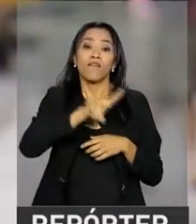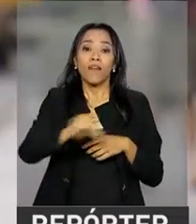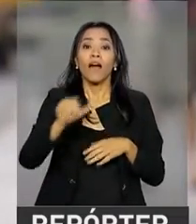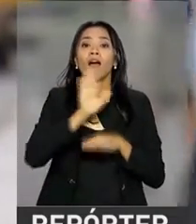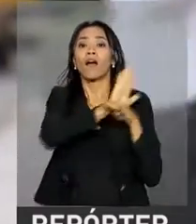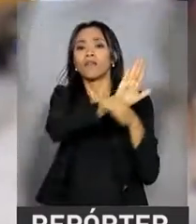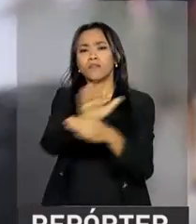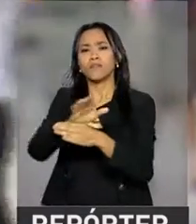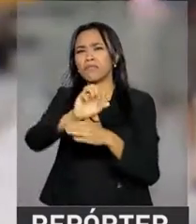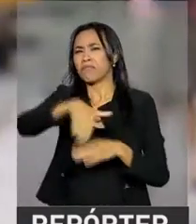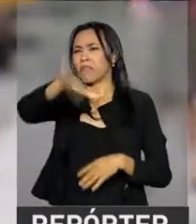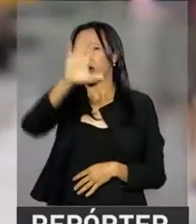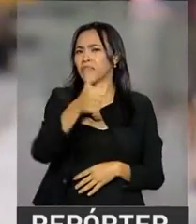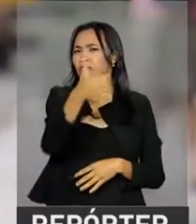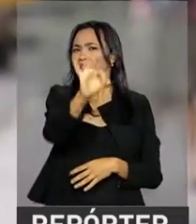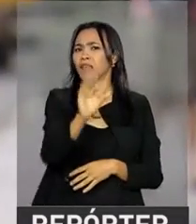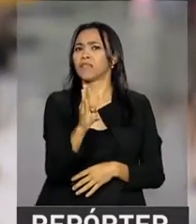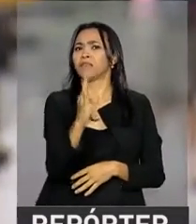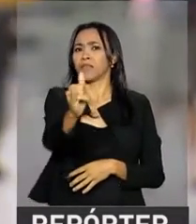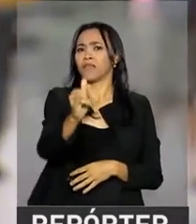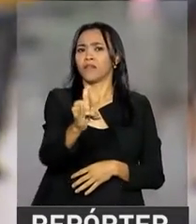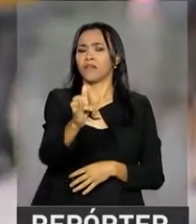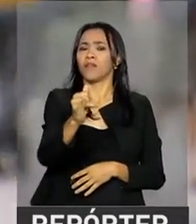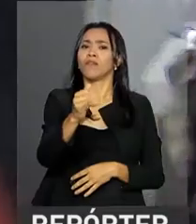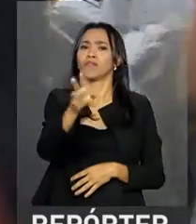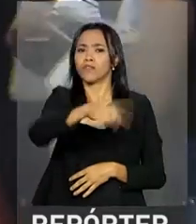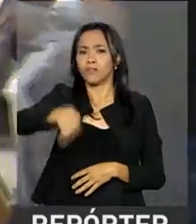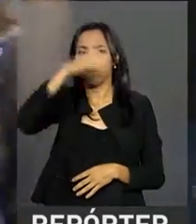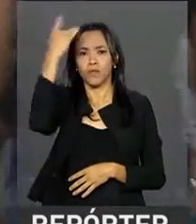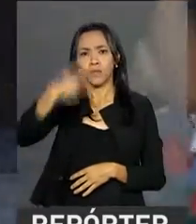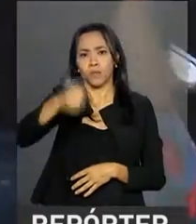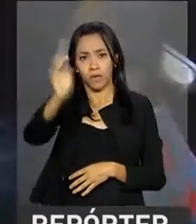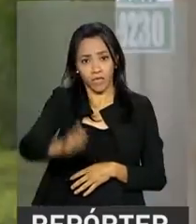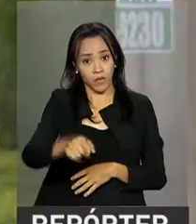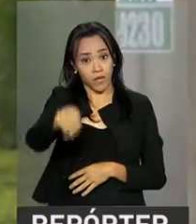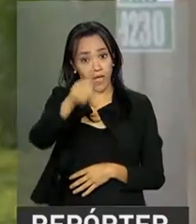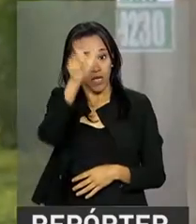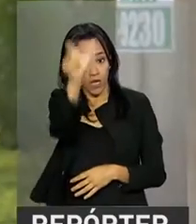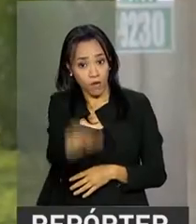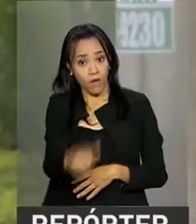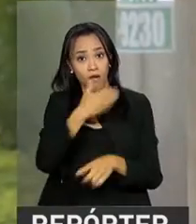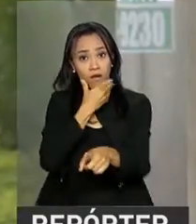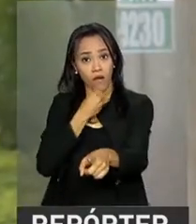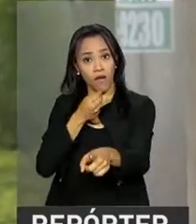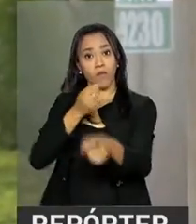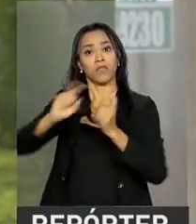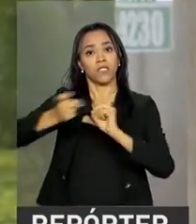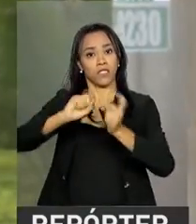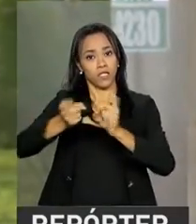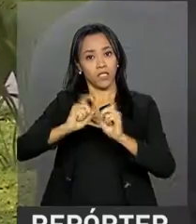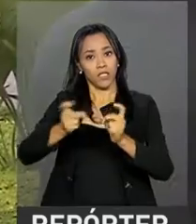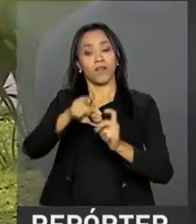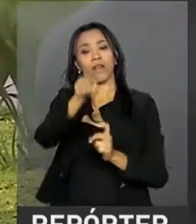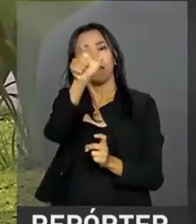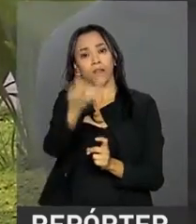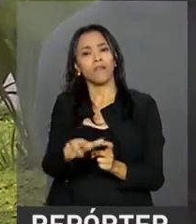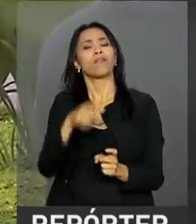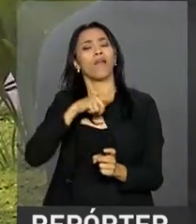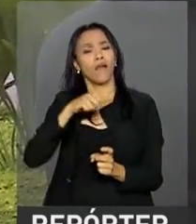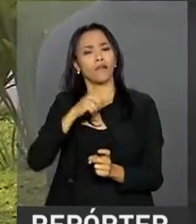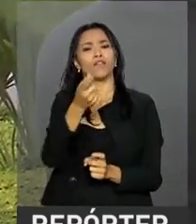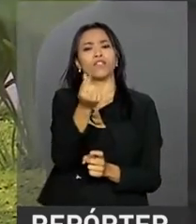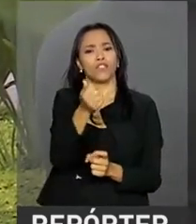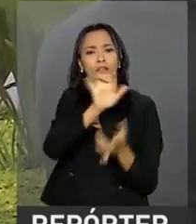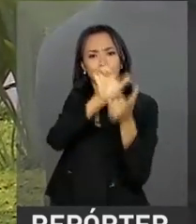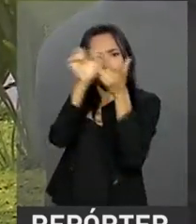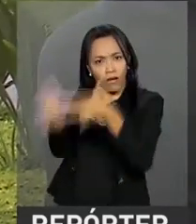mais de 10 milhões de brasileiros em todo o país. Brasileiros como o administrador de empresas Mauro, que tem dinheiro